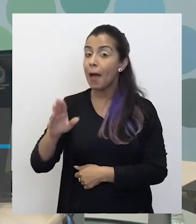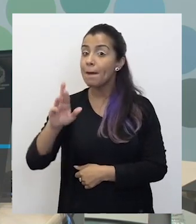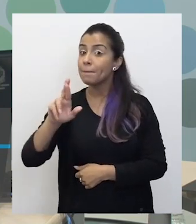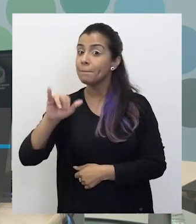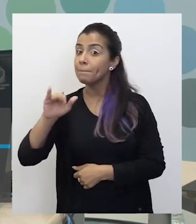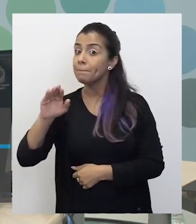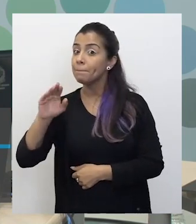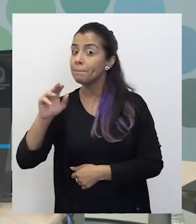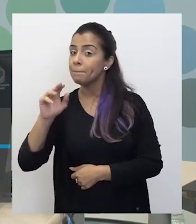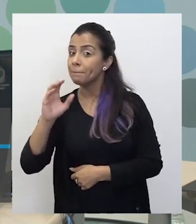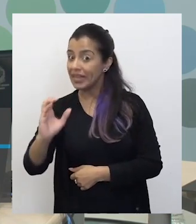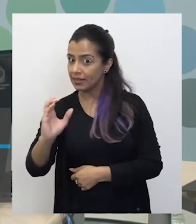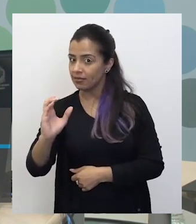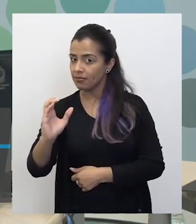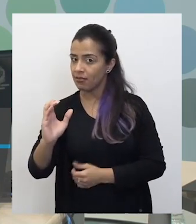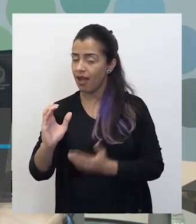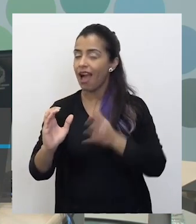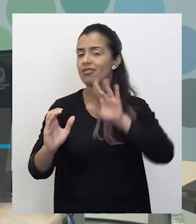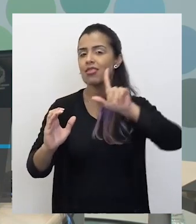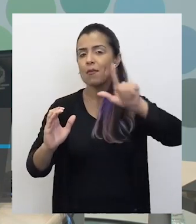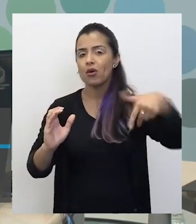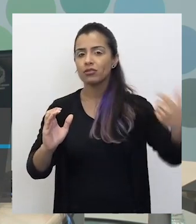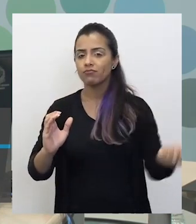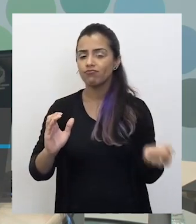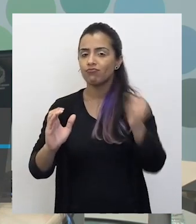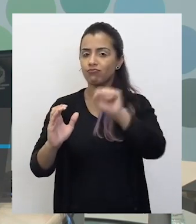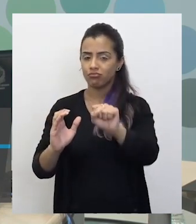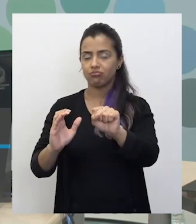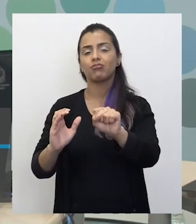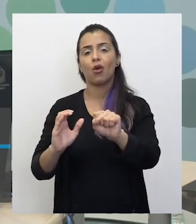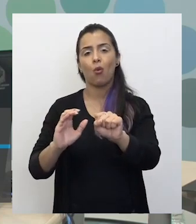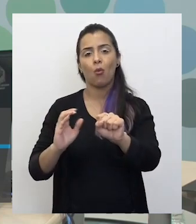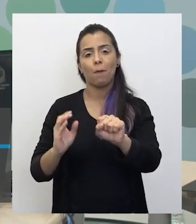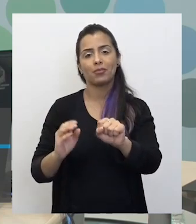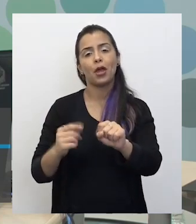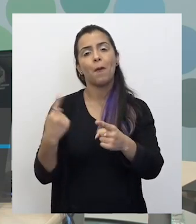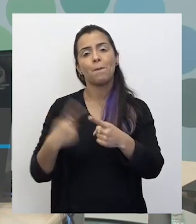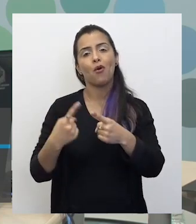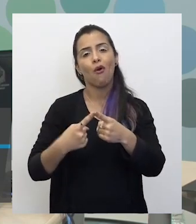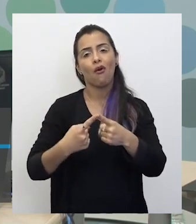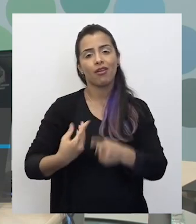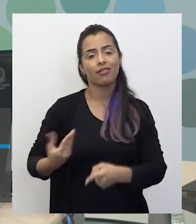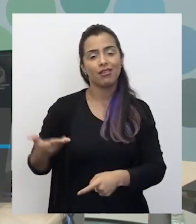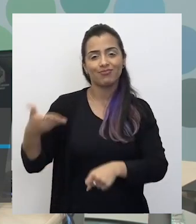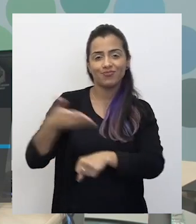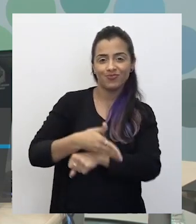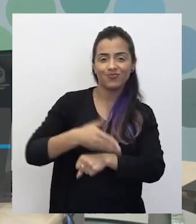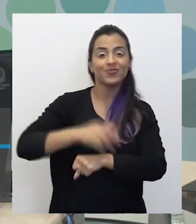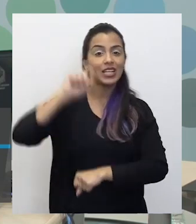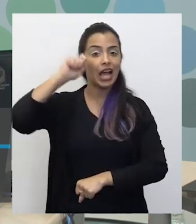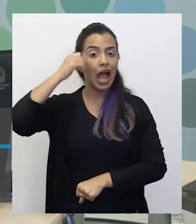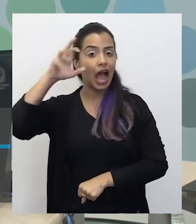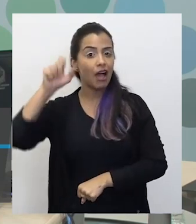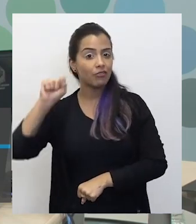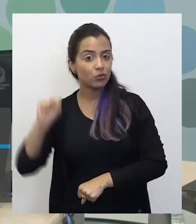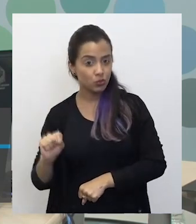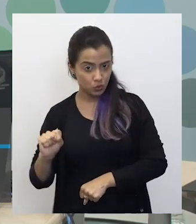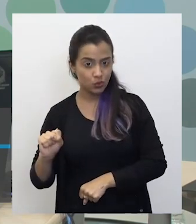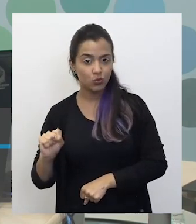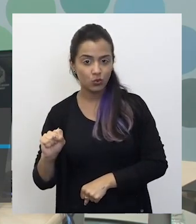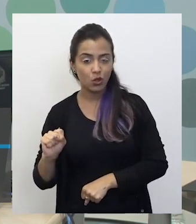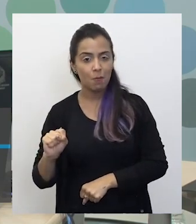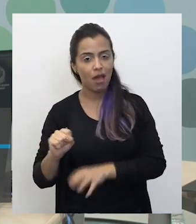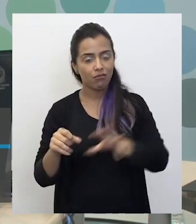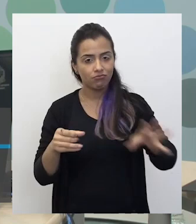e após aí houve uma inserção mais para frente com a presença, a chegada aí, né, da África do Sul para